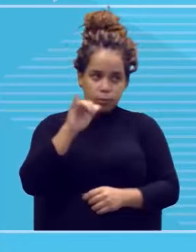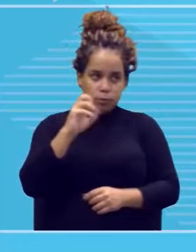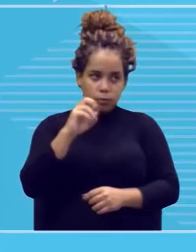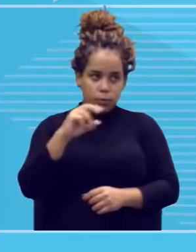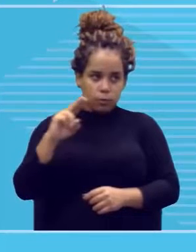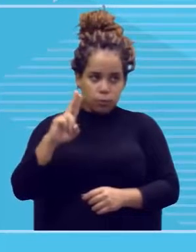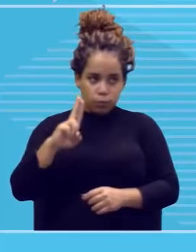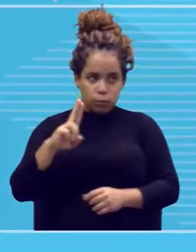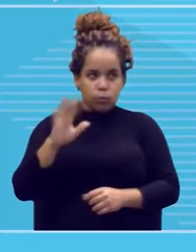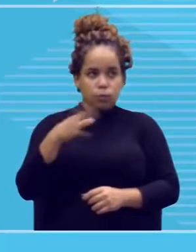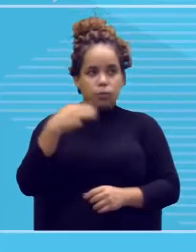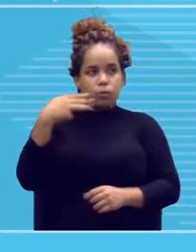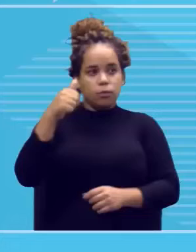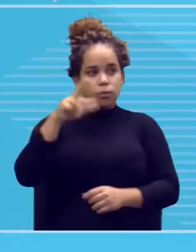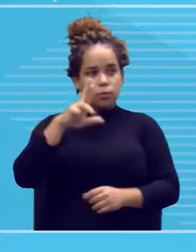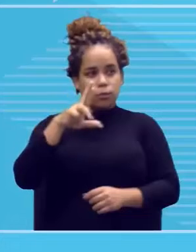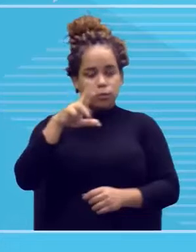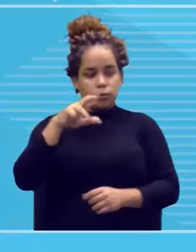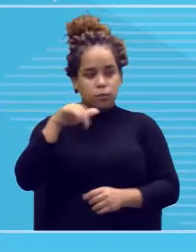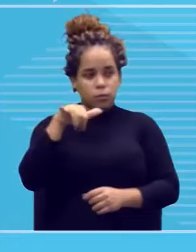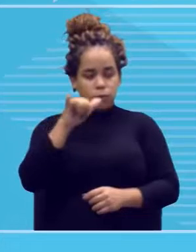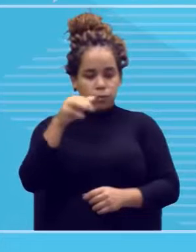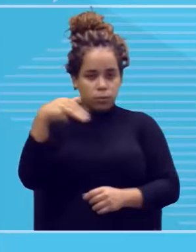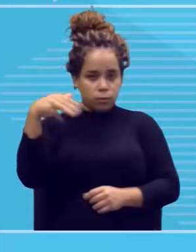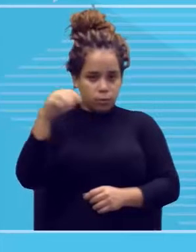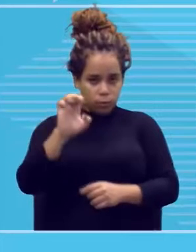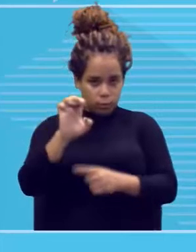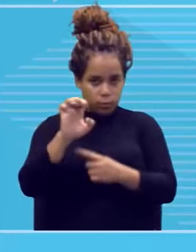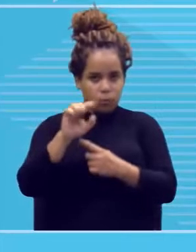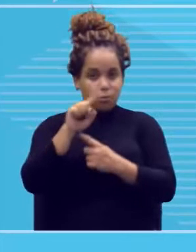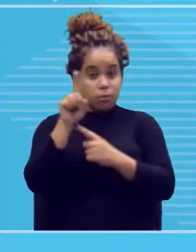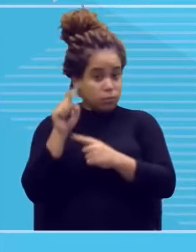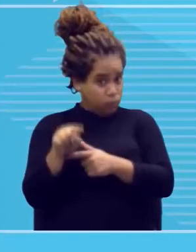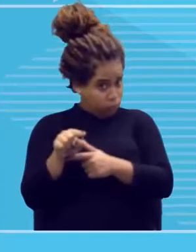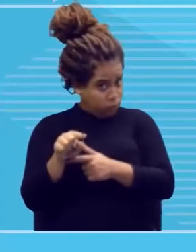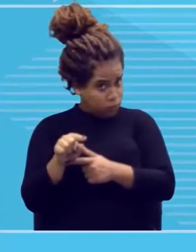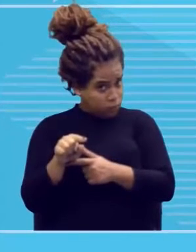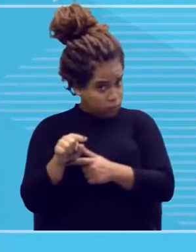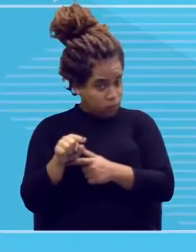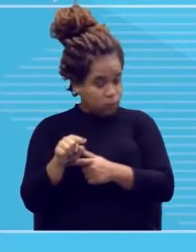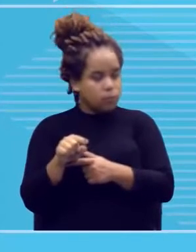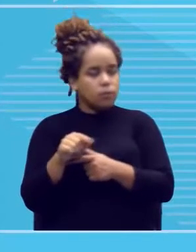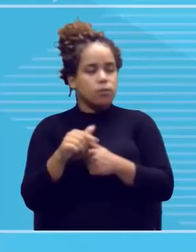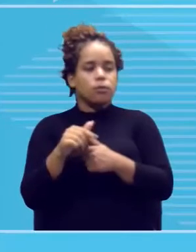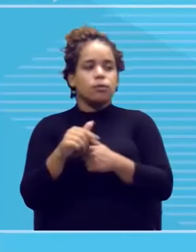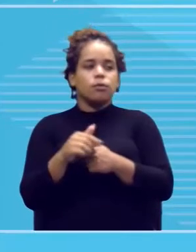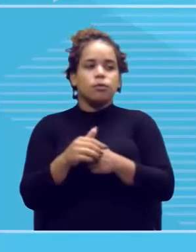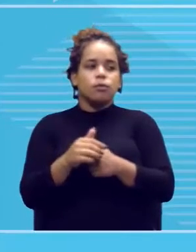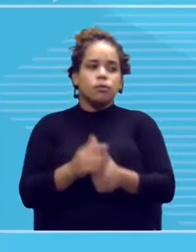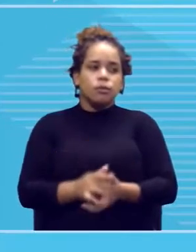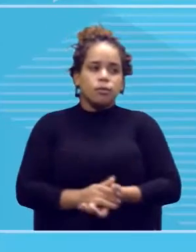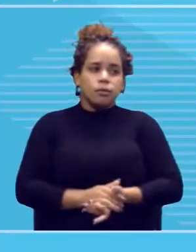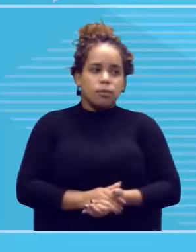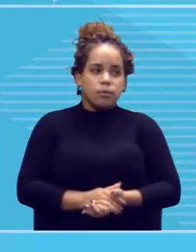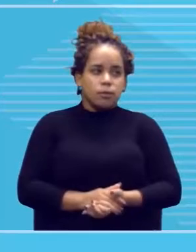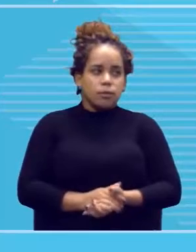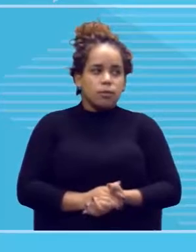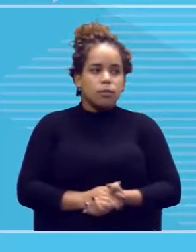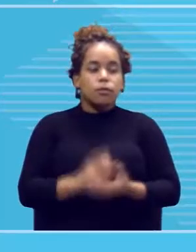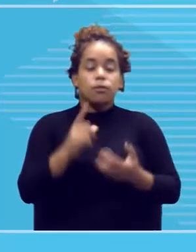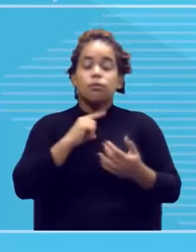de casamento essa pergunta assim ó William Marily só isso E aí galerinha aqui é